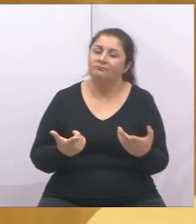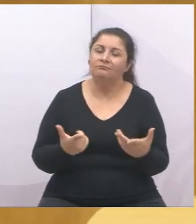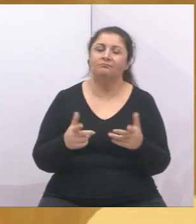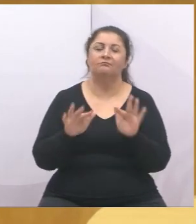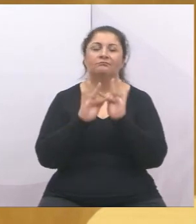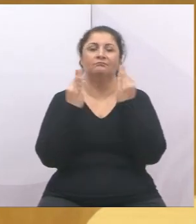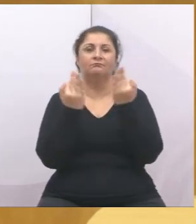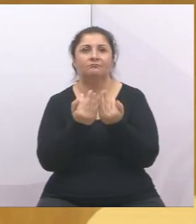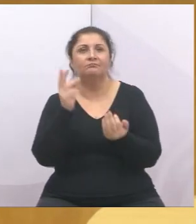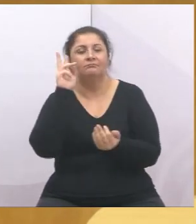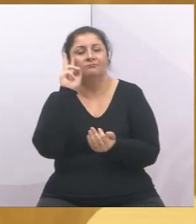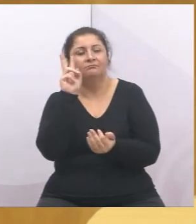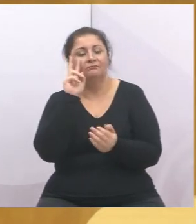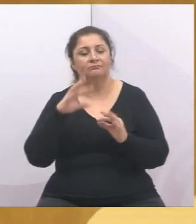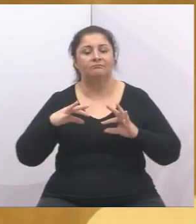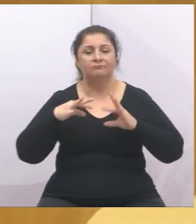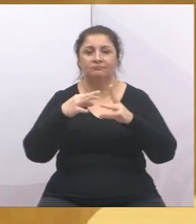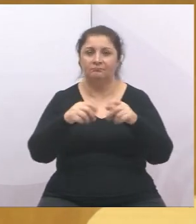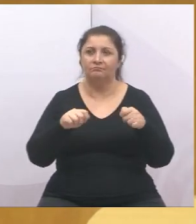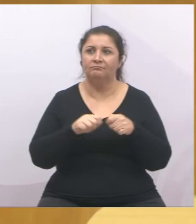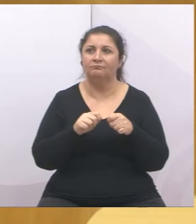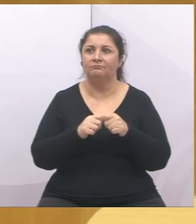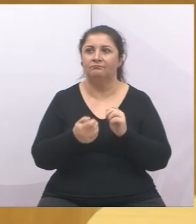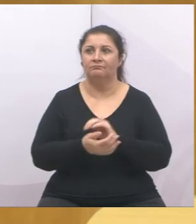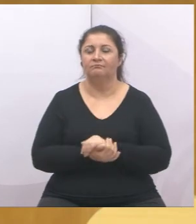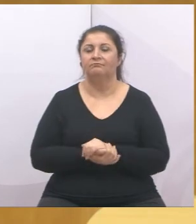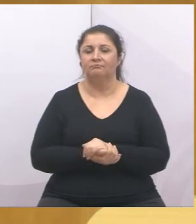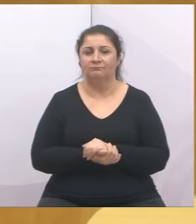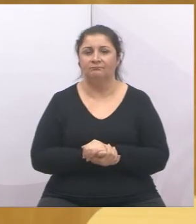lembrarem das ações e do legado que ele deixou para